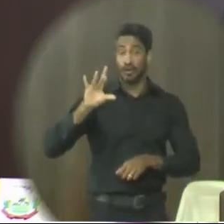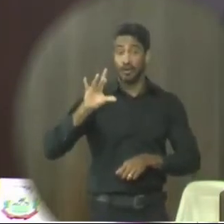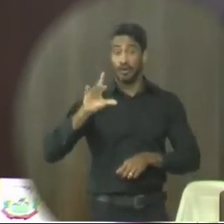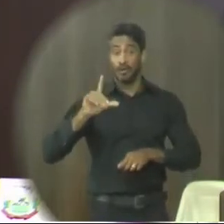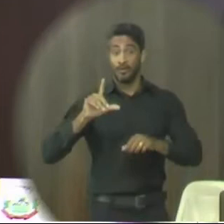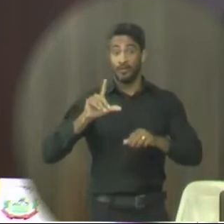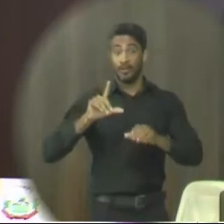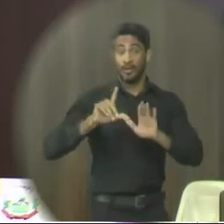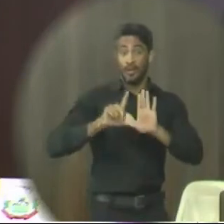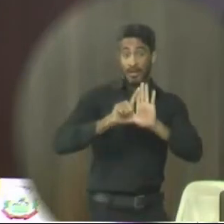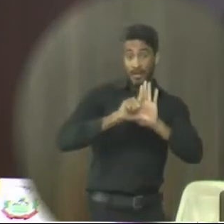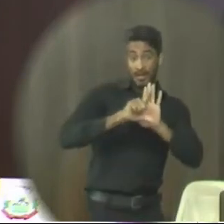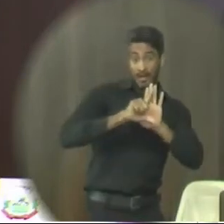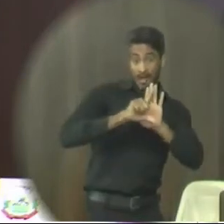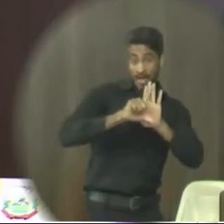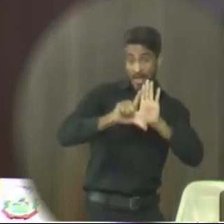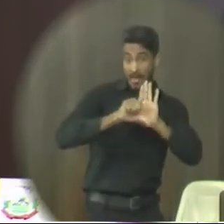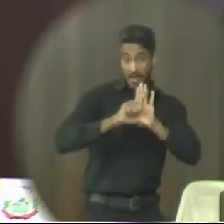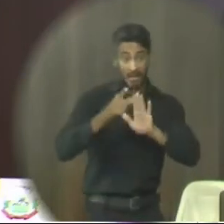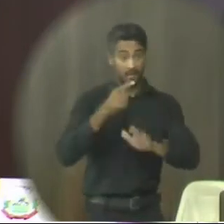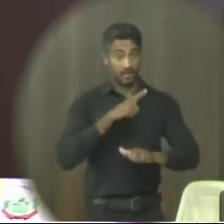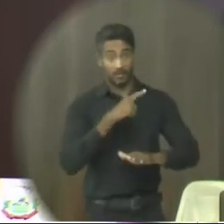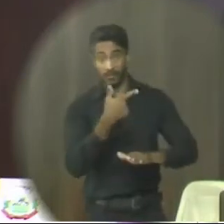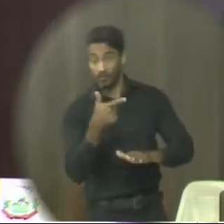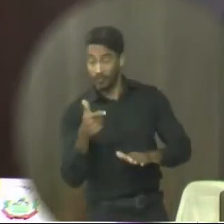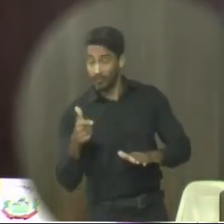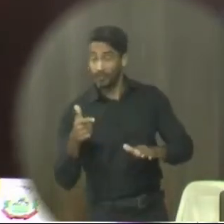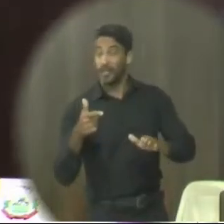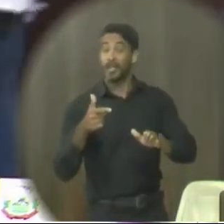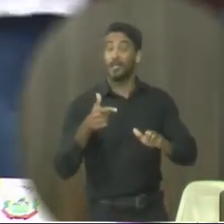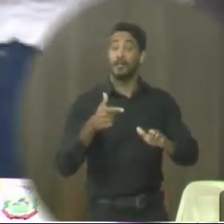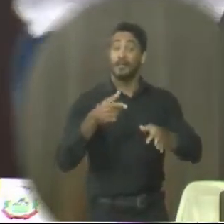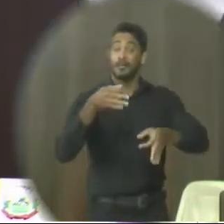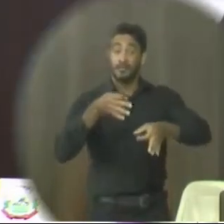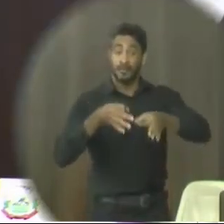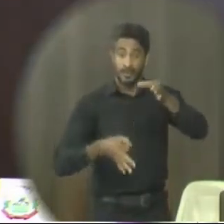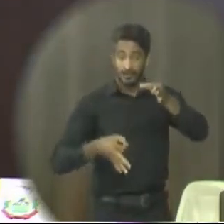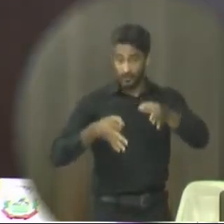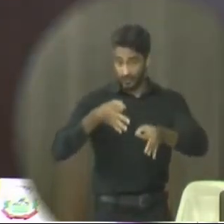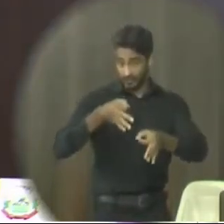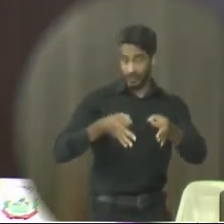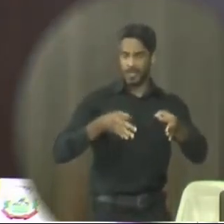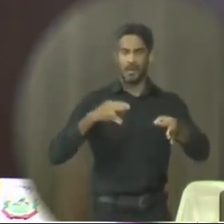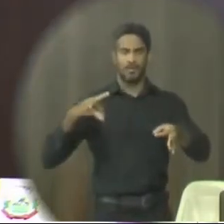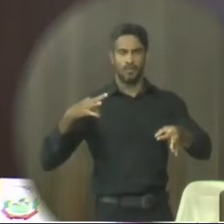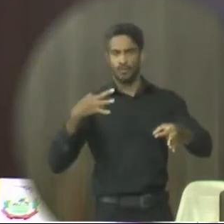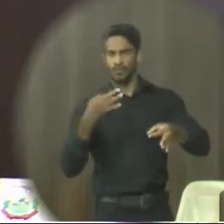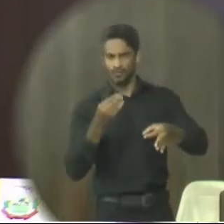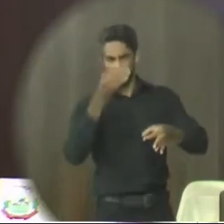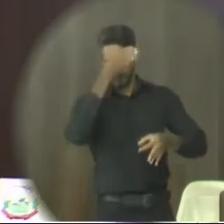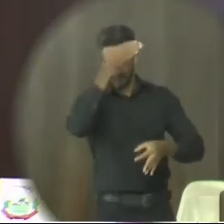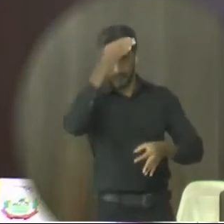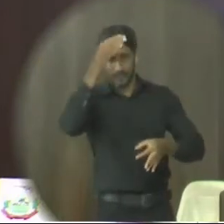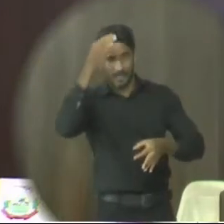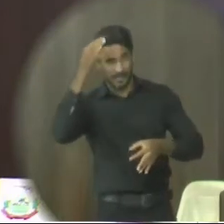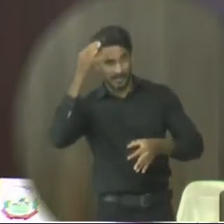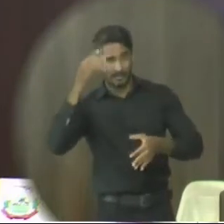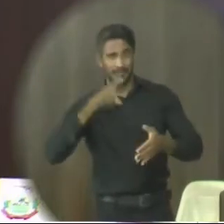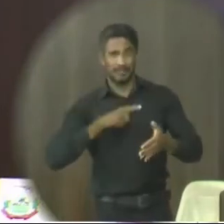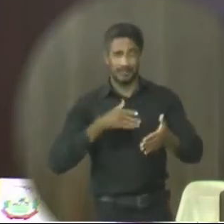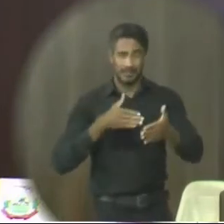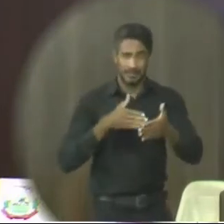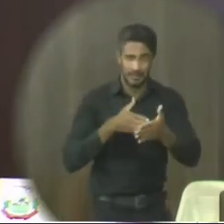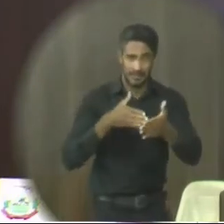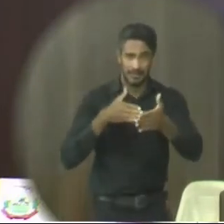ilegalidade irreprimível por via judicial. Toda deliberação da Câmara que invade-se ao